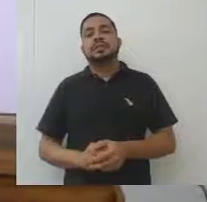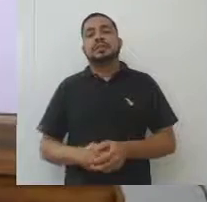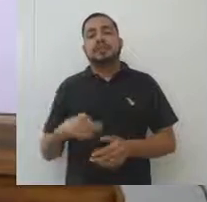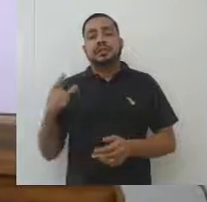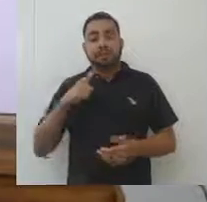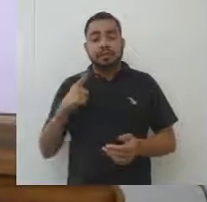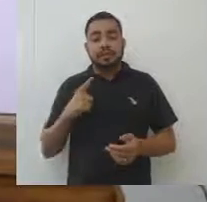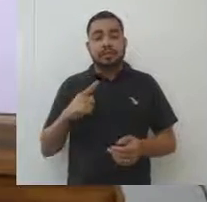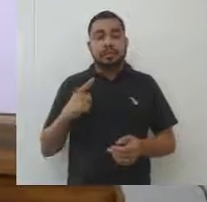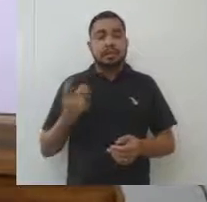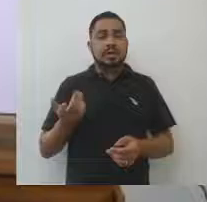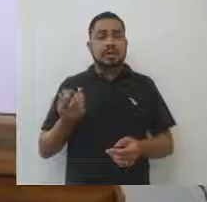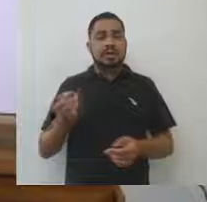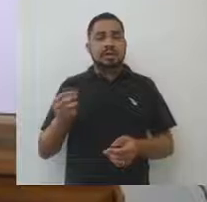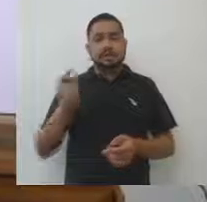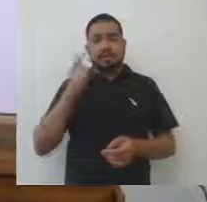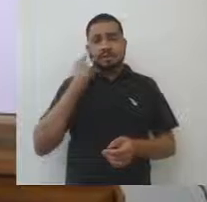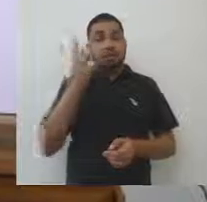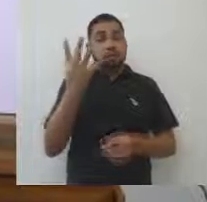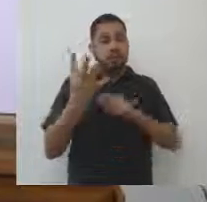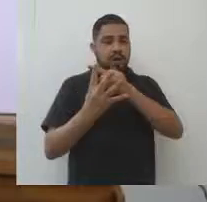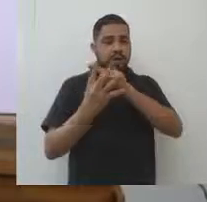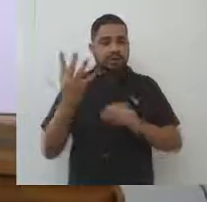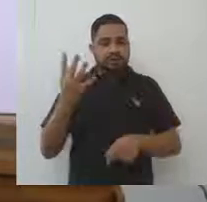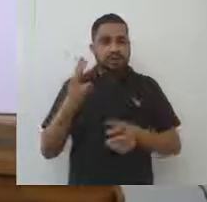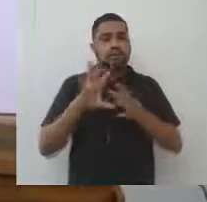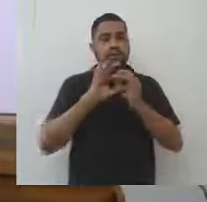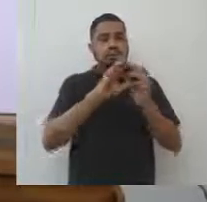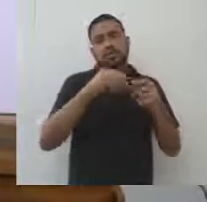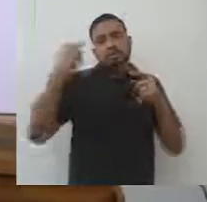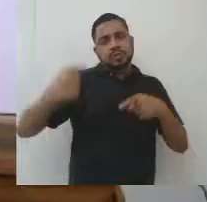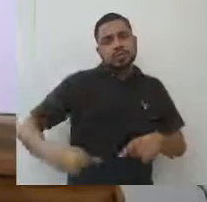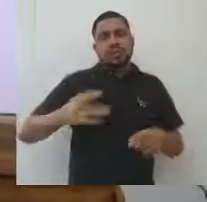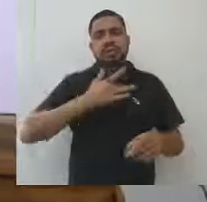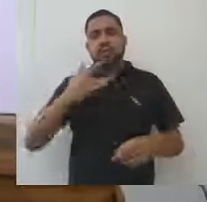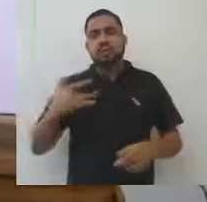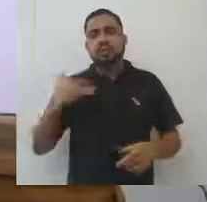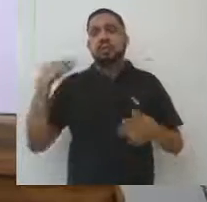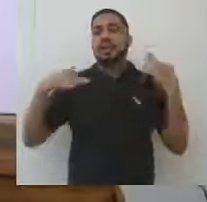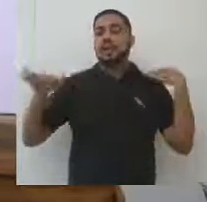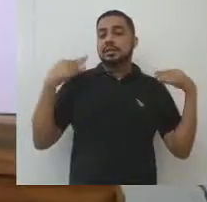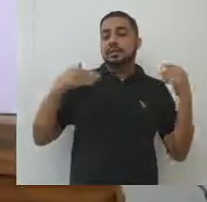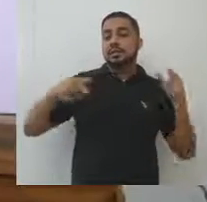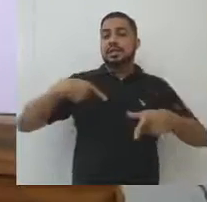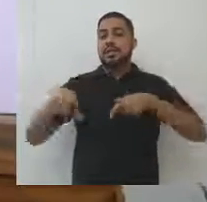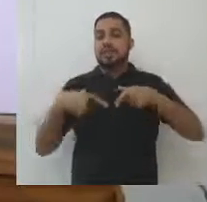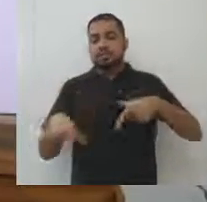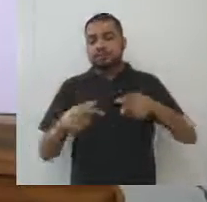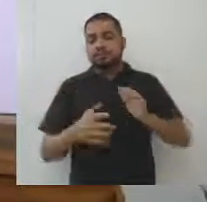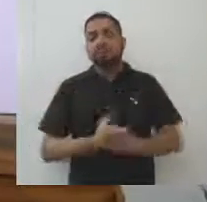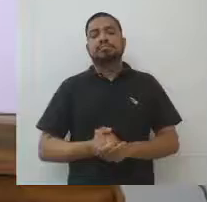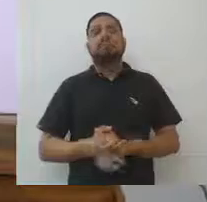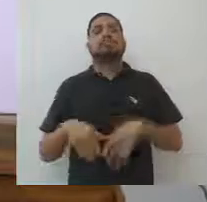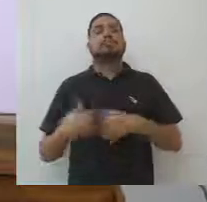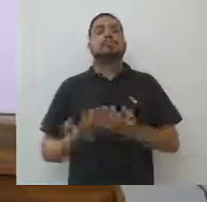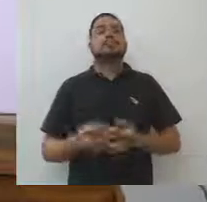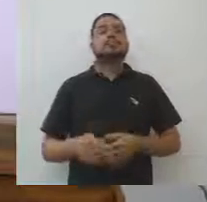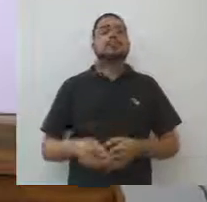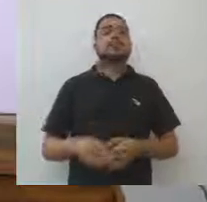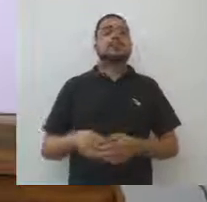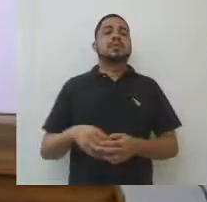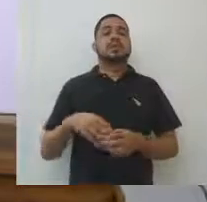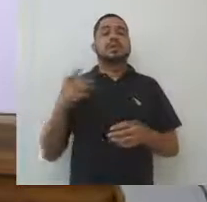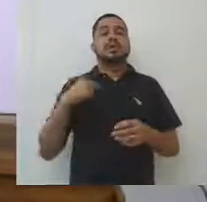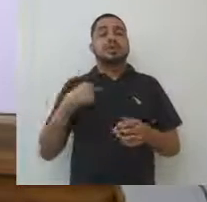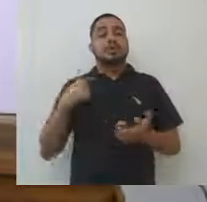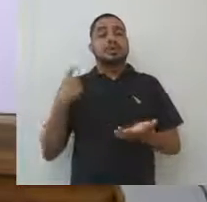a aplicação da dança nos 4 contextos: competitivo, saúde, lazer e trabalho. Vamos lá. A definição de dança